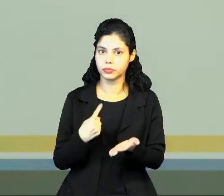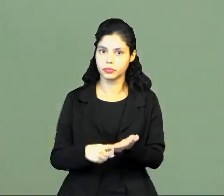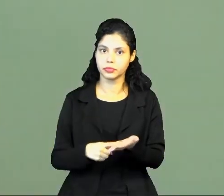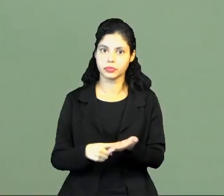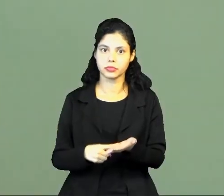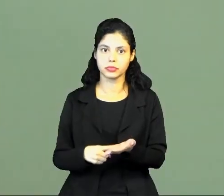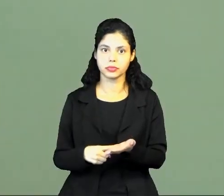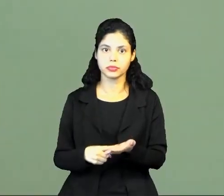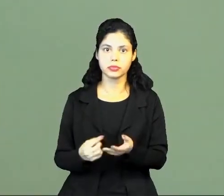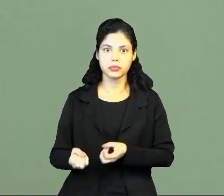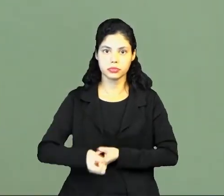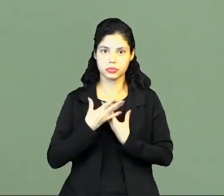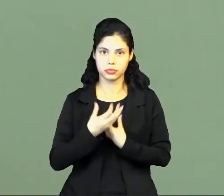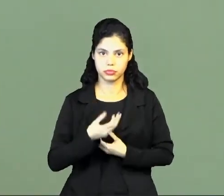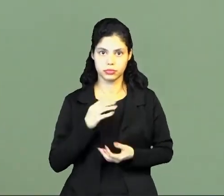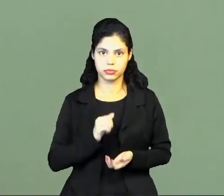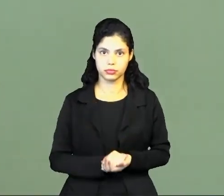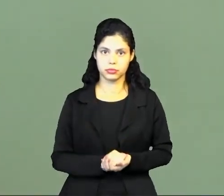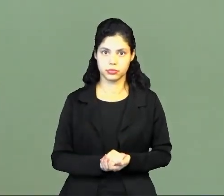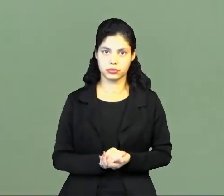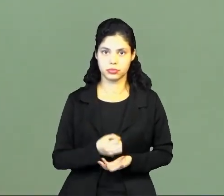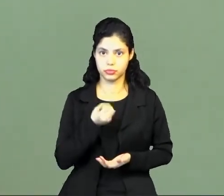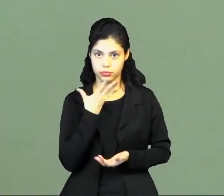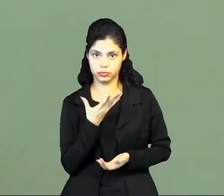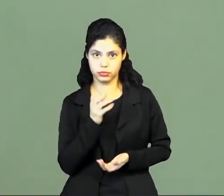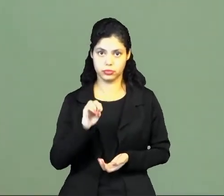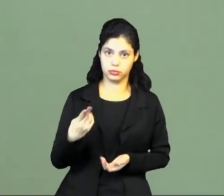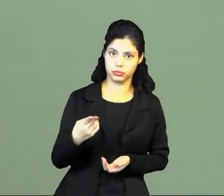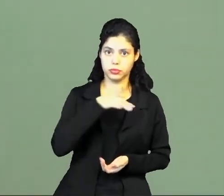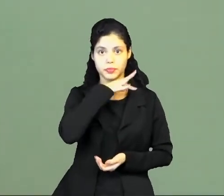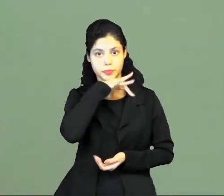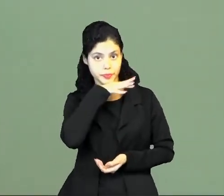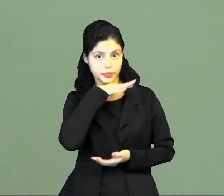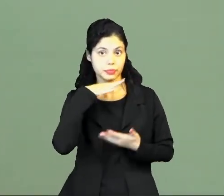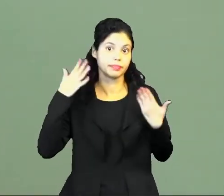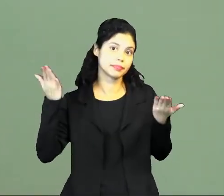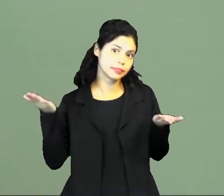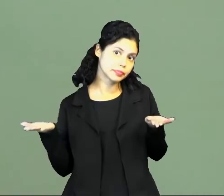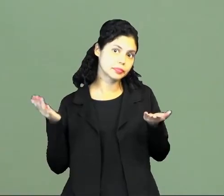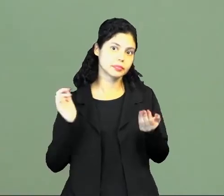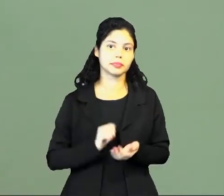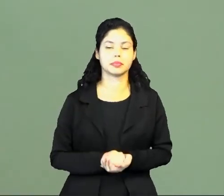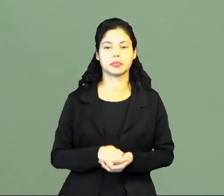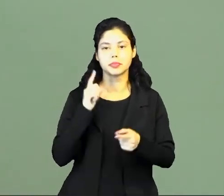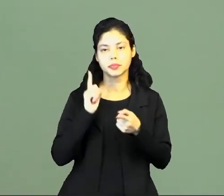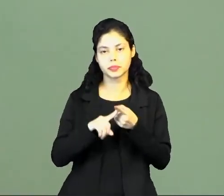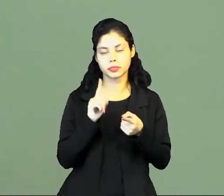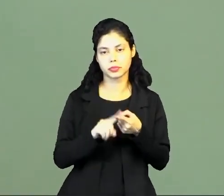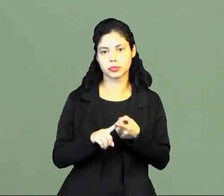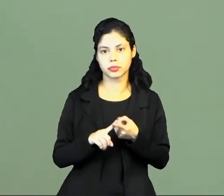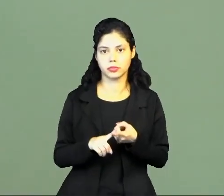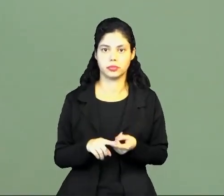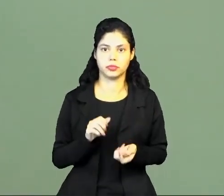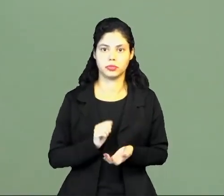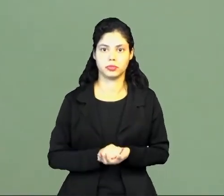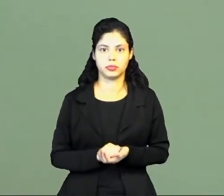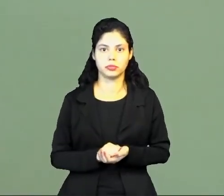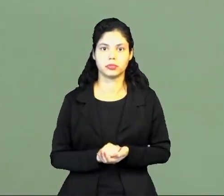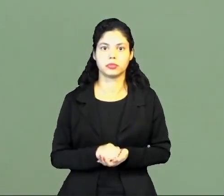considera, se poeta, né, para ele é uma coisa boa ou ruim, né? Porque ele diz que é